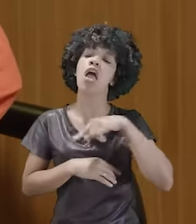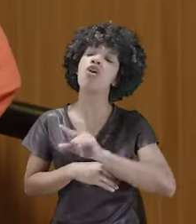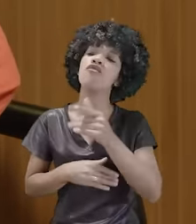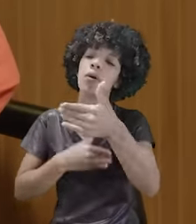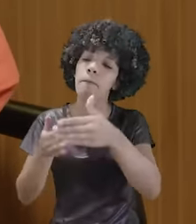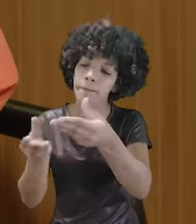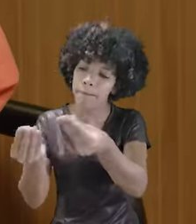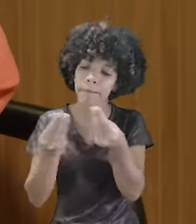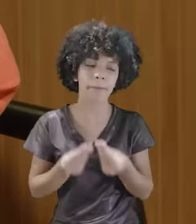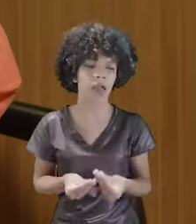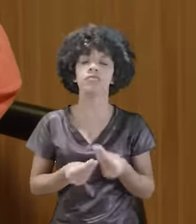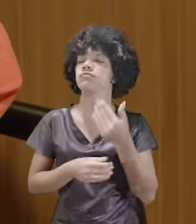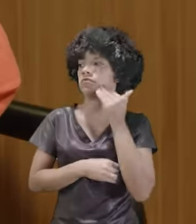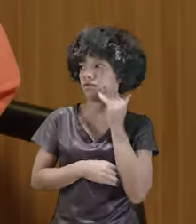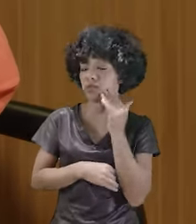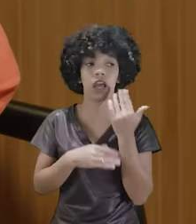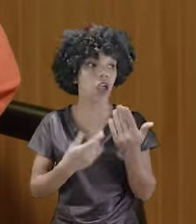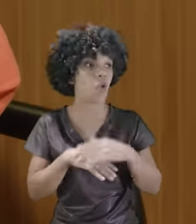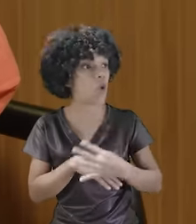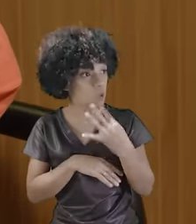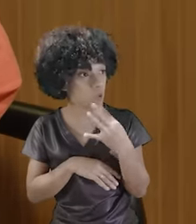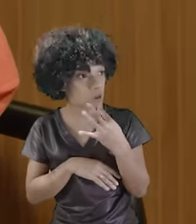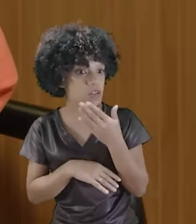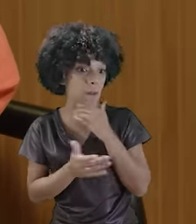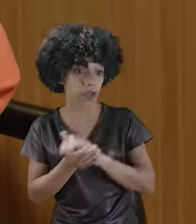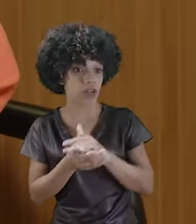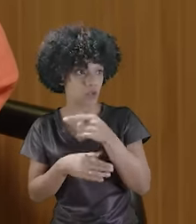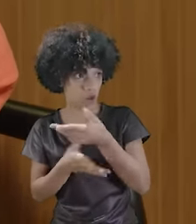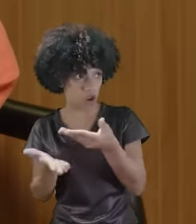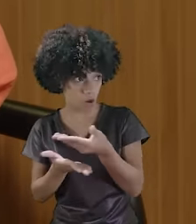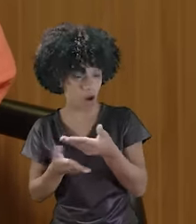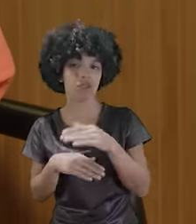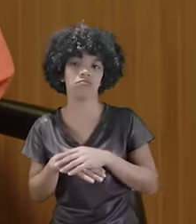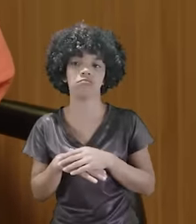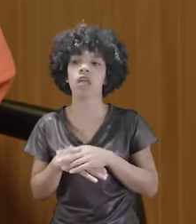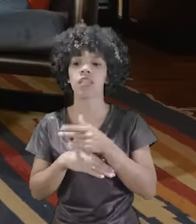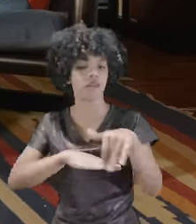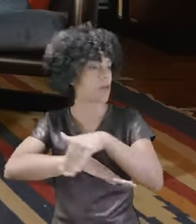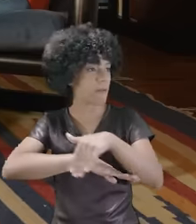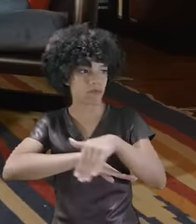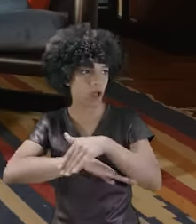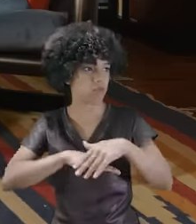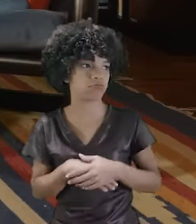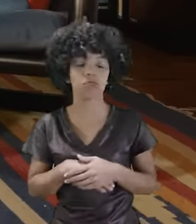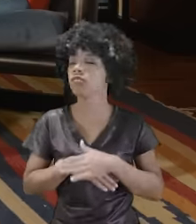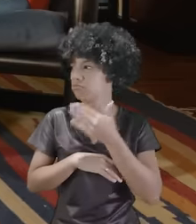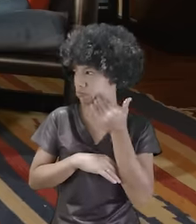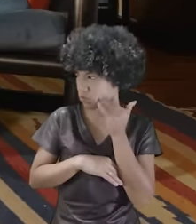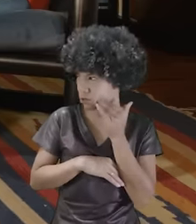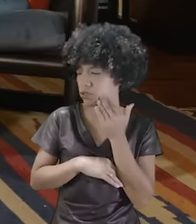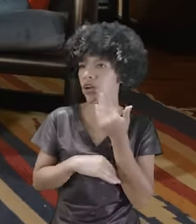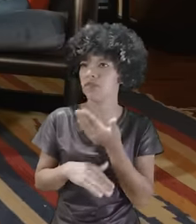para pegar entendi entendi quer dizer onde eu conheci meu marido agora essa tava lá na mesma rua entendi